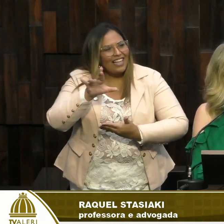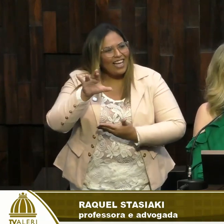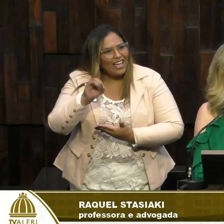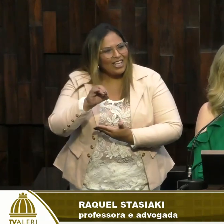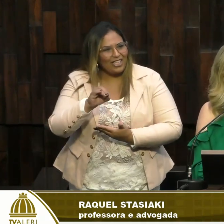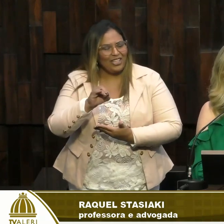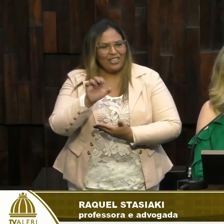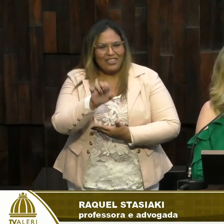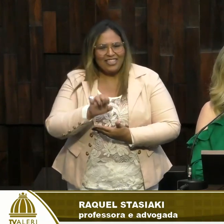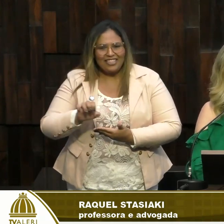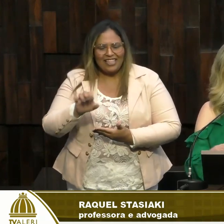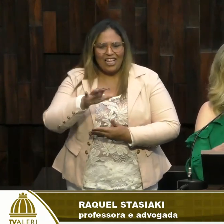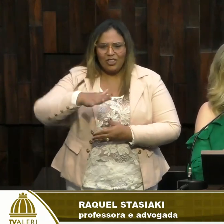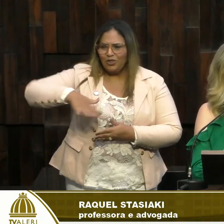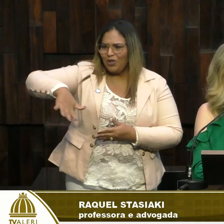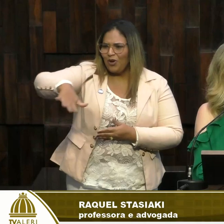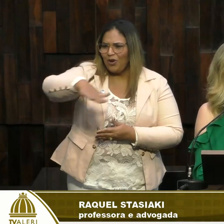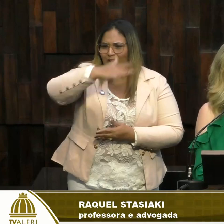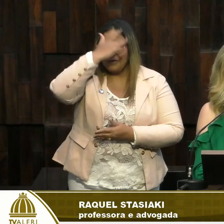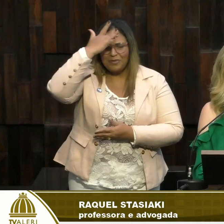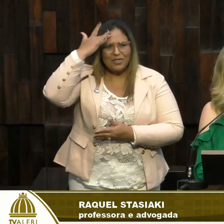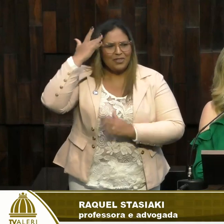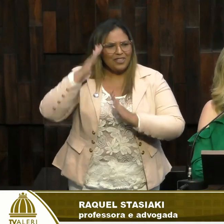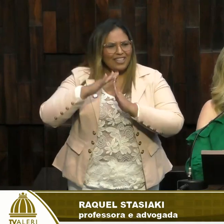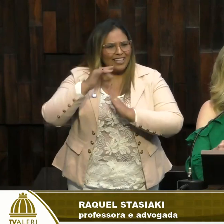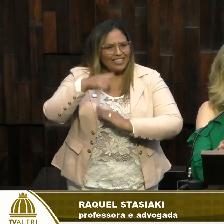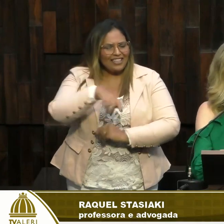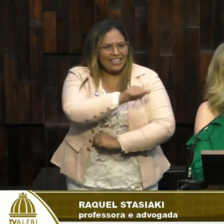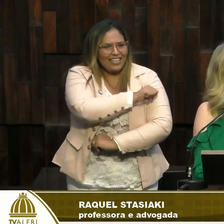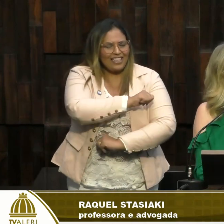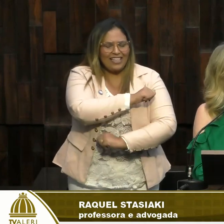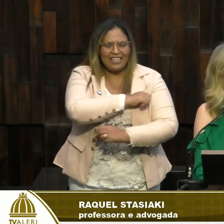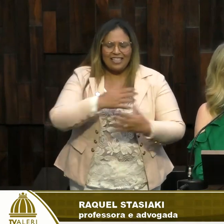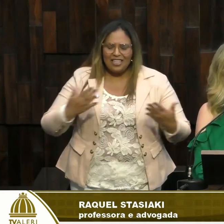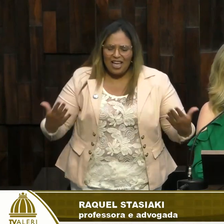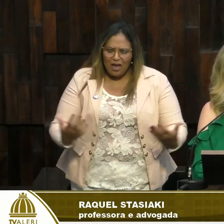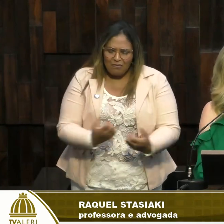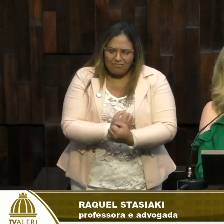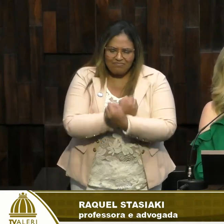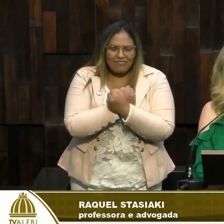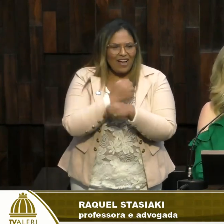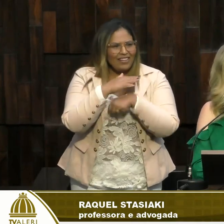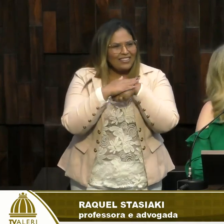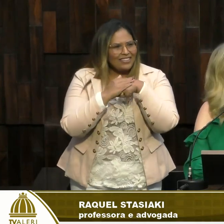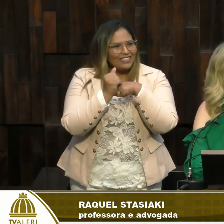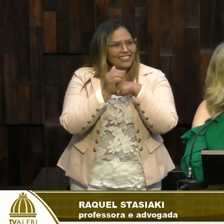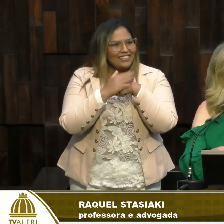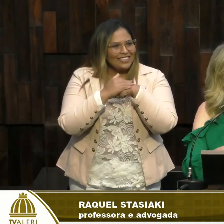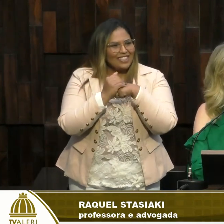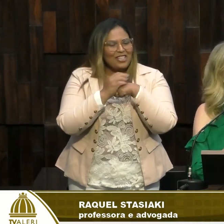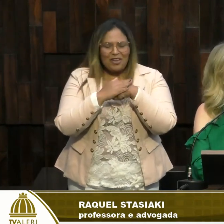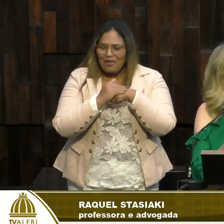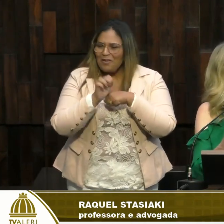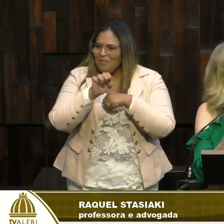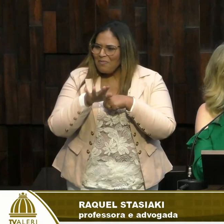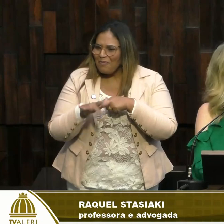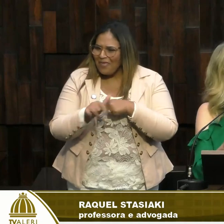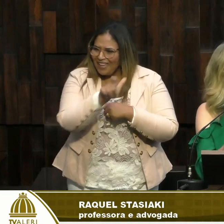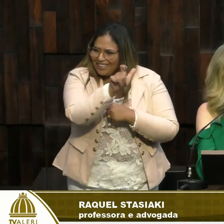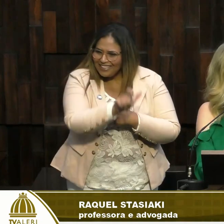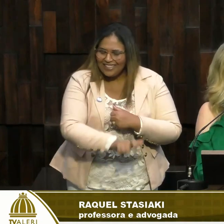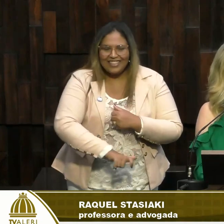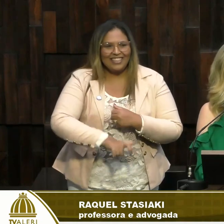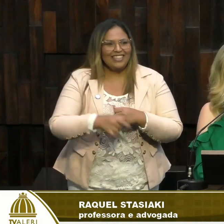os fluminenses por terem aberto os braços e acolhido tão bem essa gaúcha que fez a